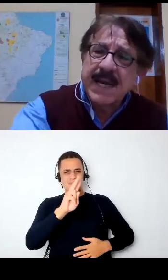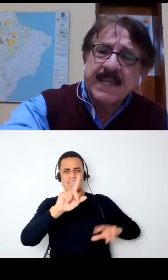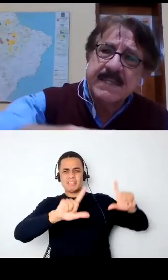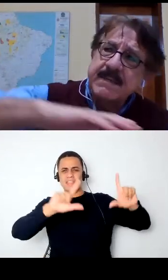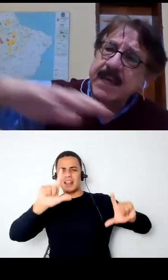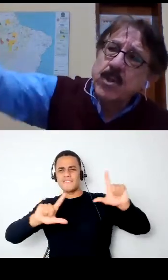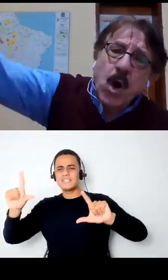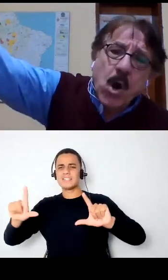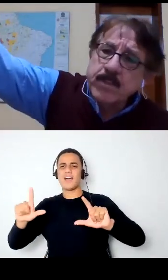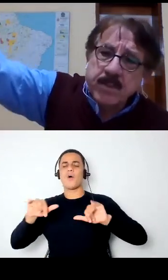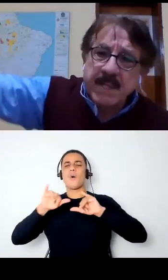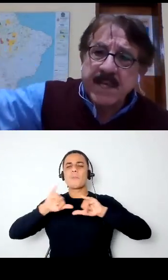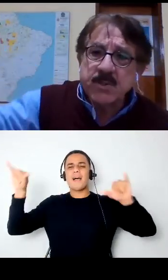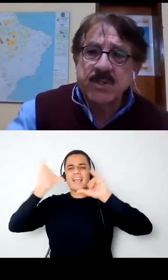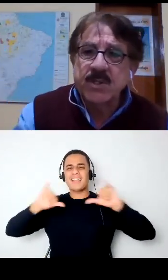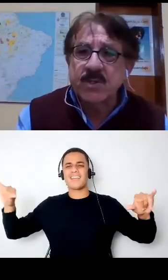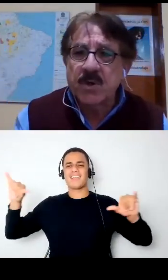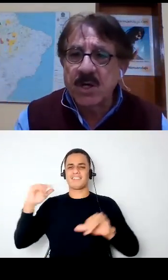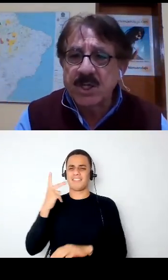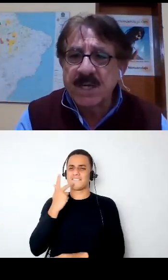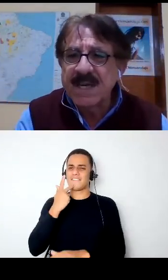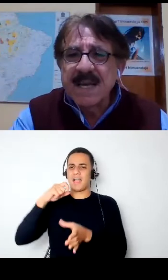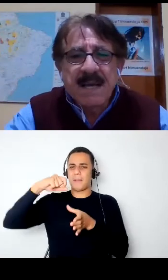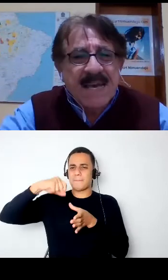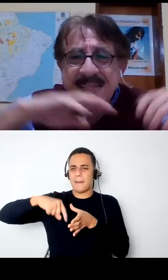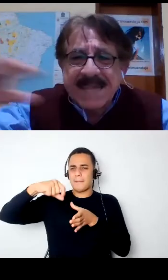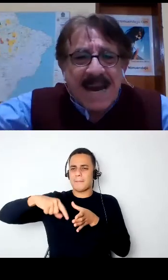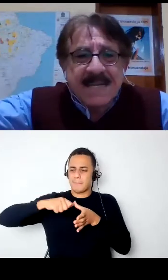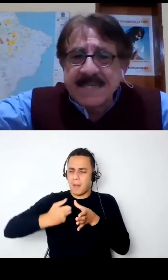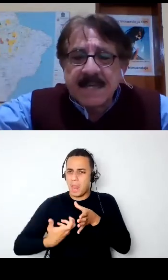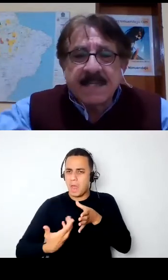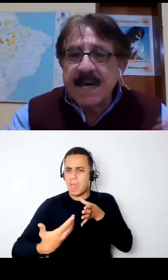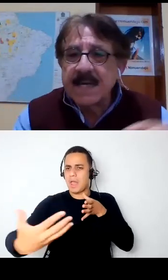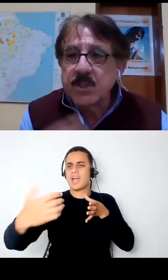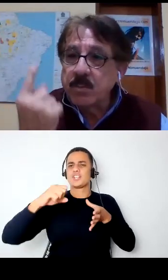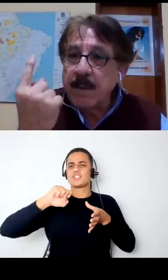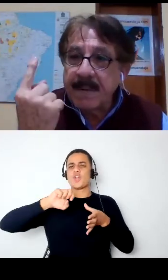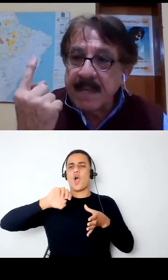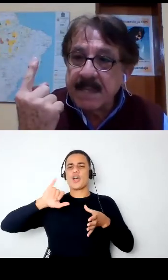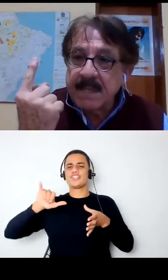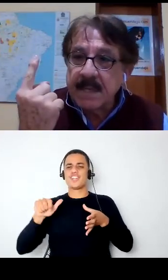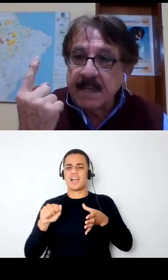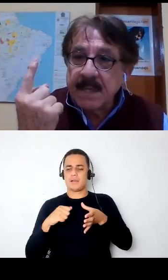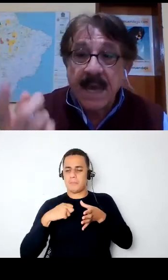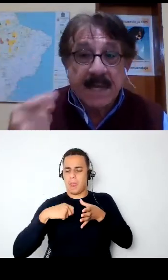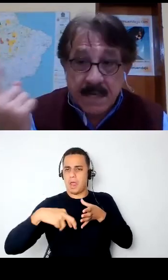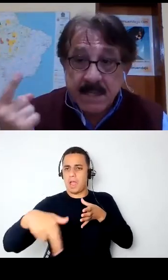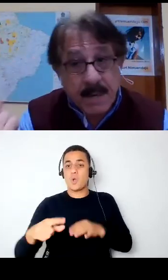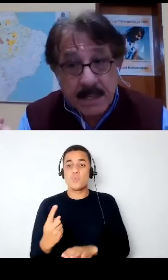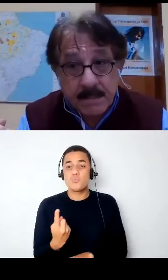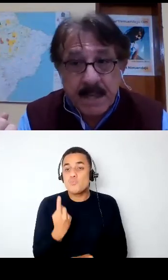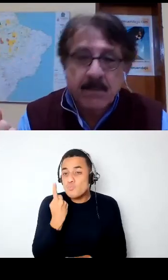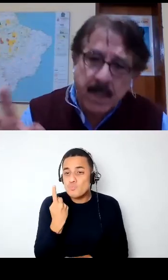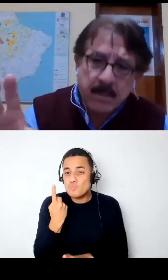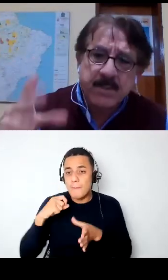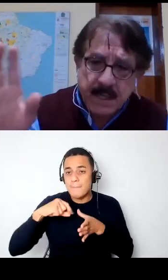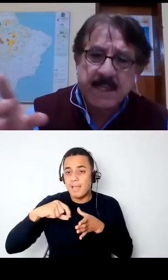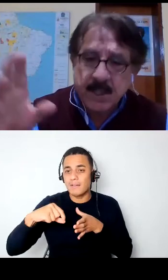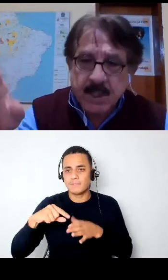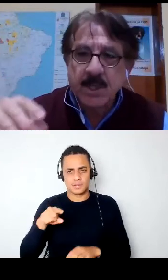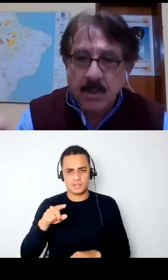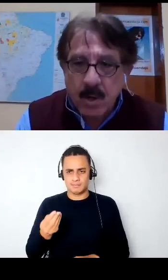Tá. As sociedades indígenas tanto valorizaram e sempre valorizaram a diversidade por entender